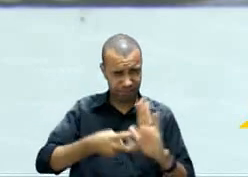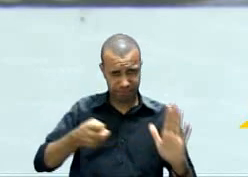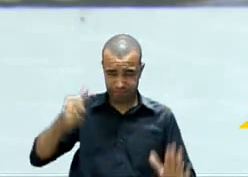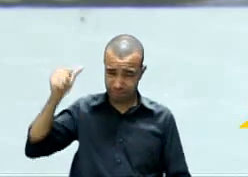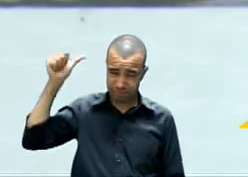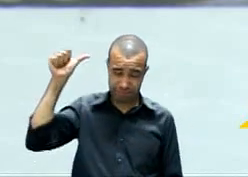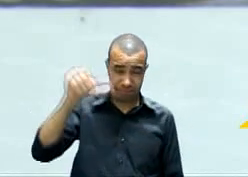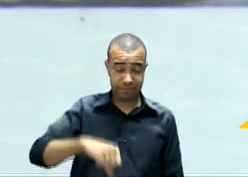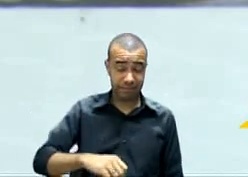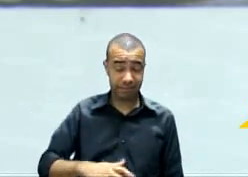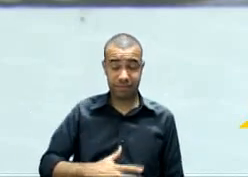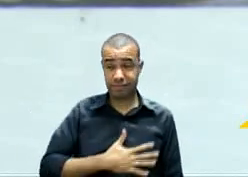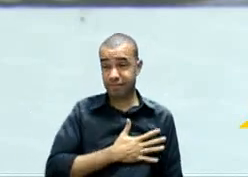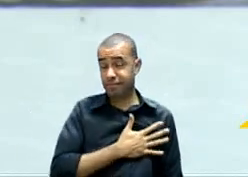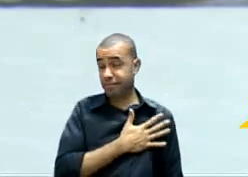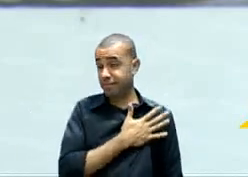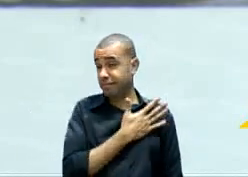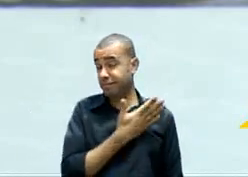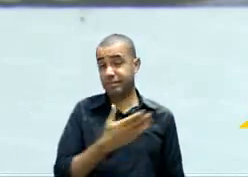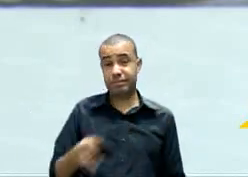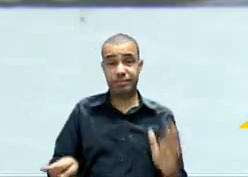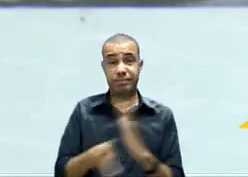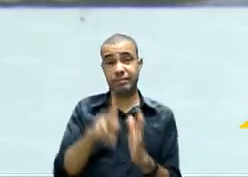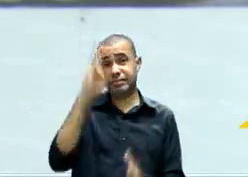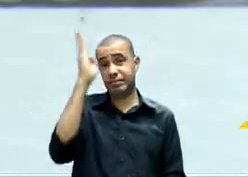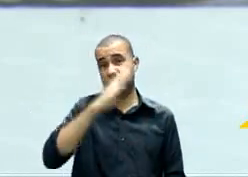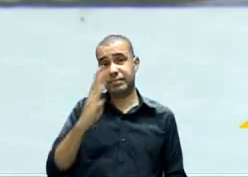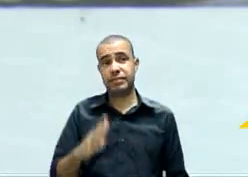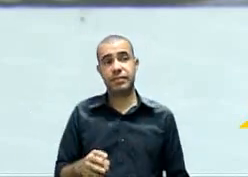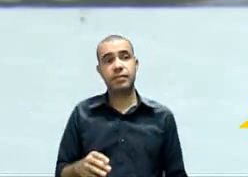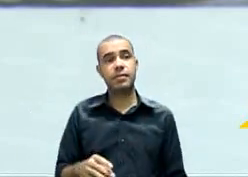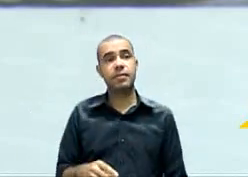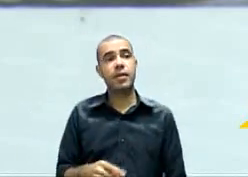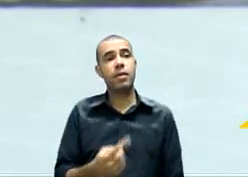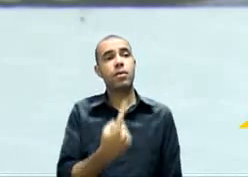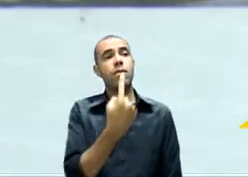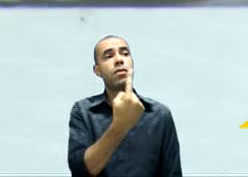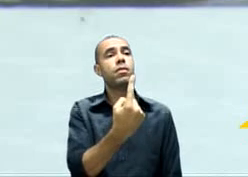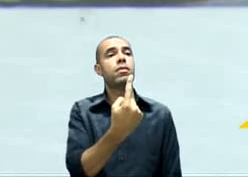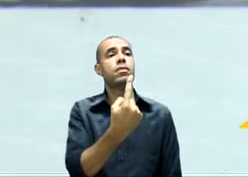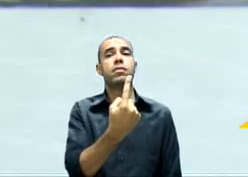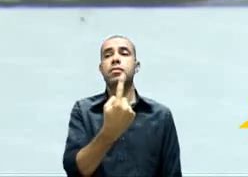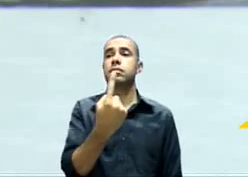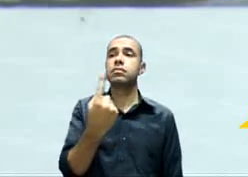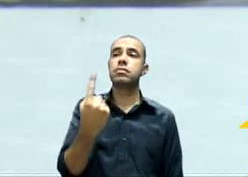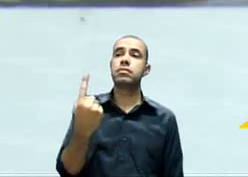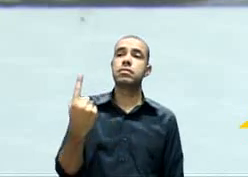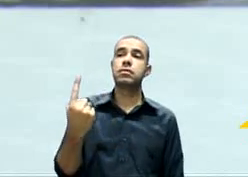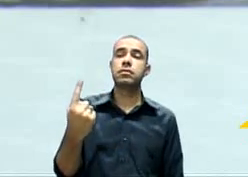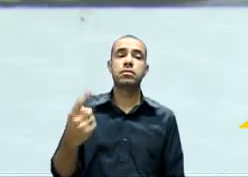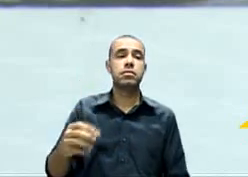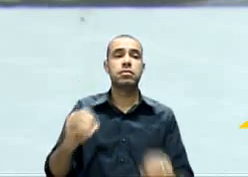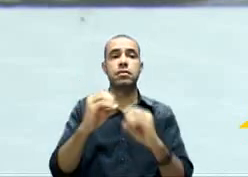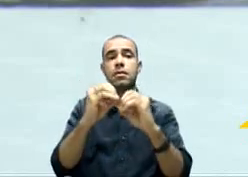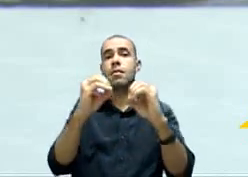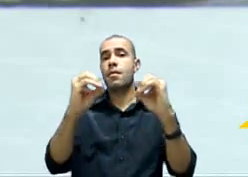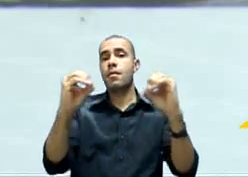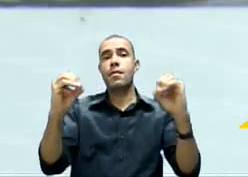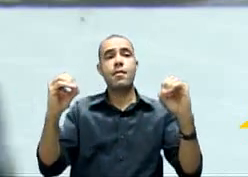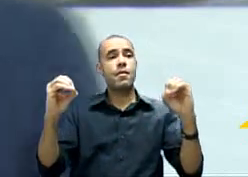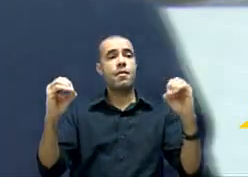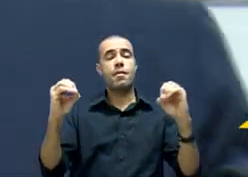mais bárbaro crime desse país, ninguém, ninguém, ninguém.